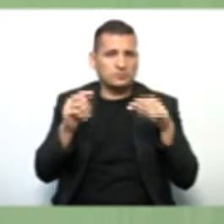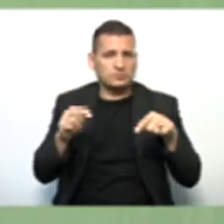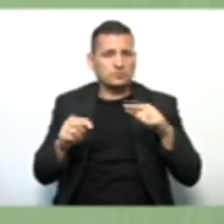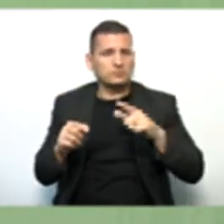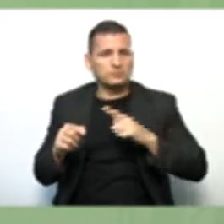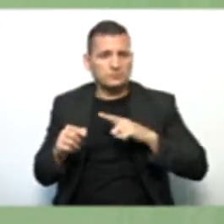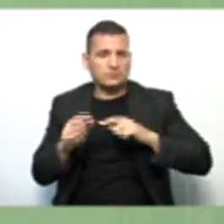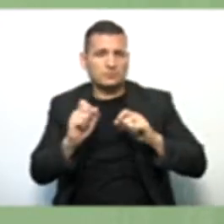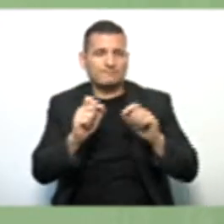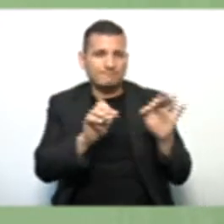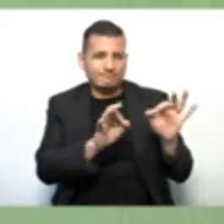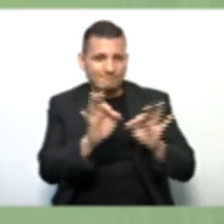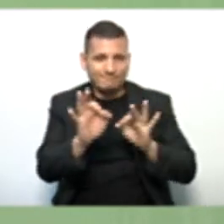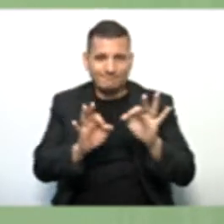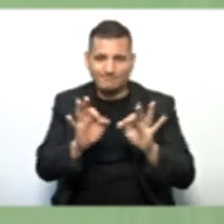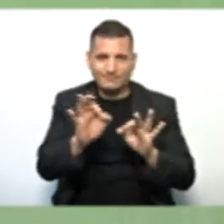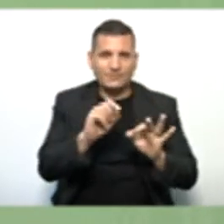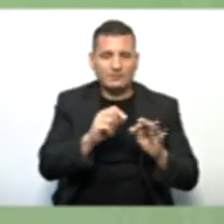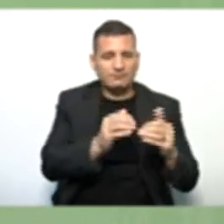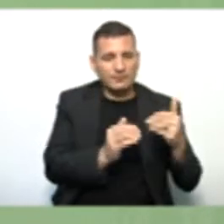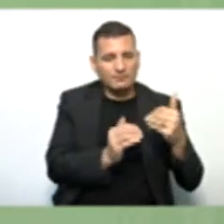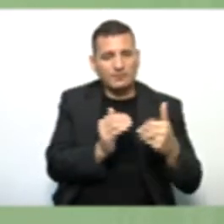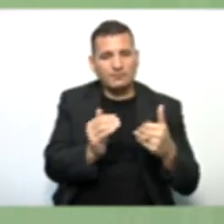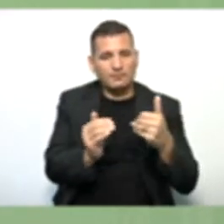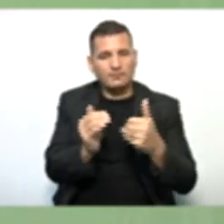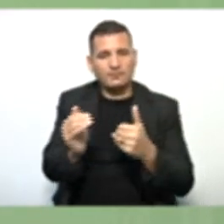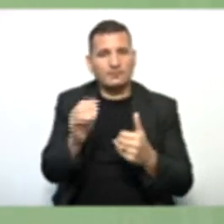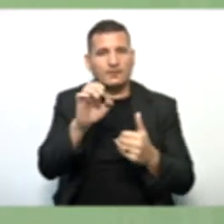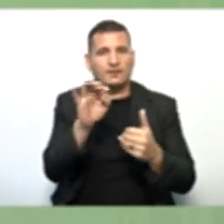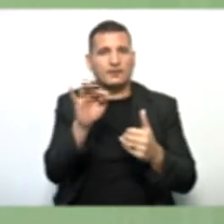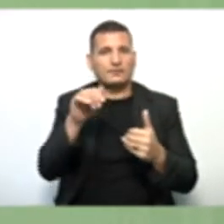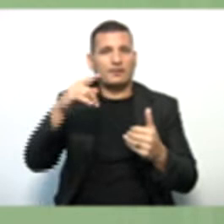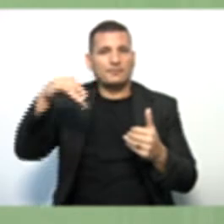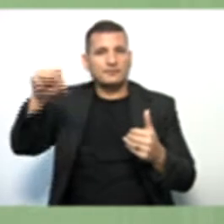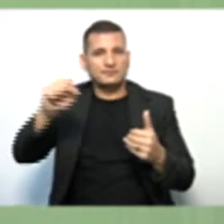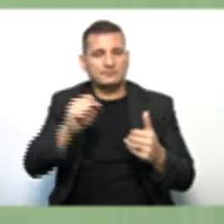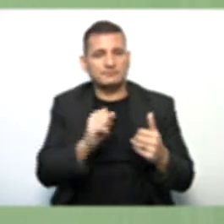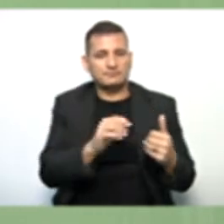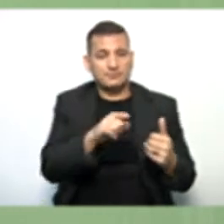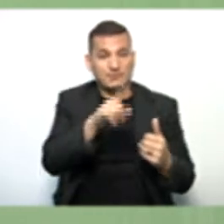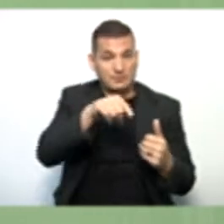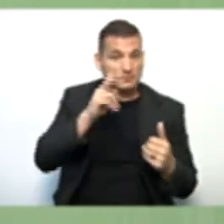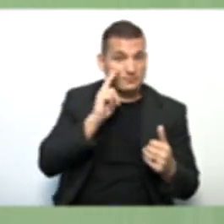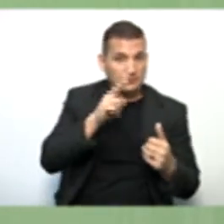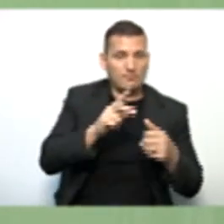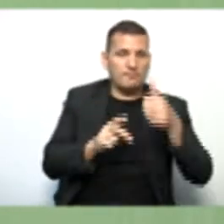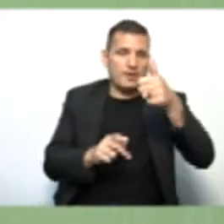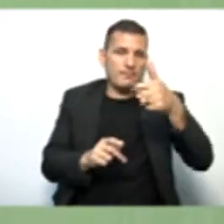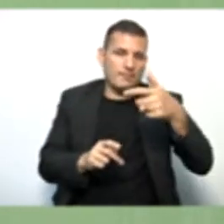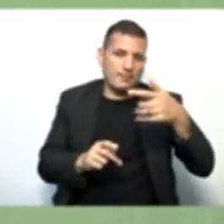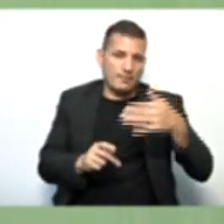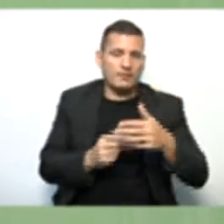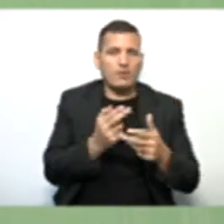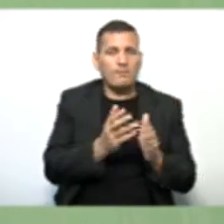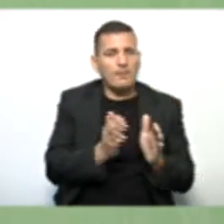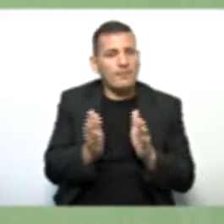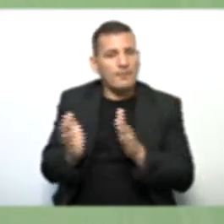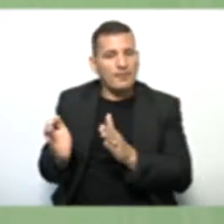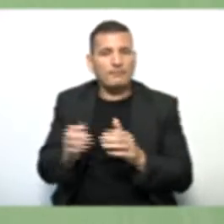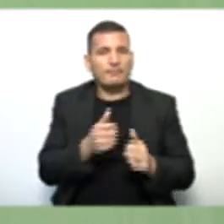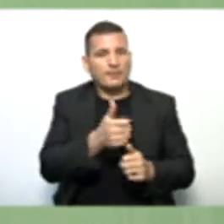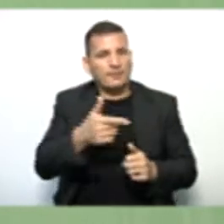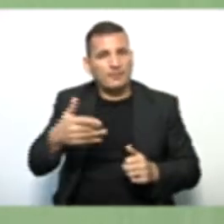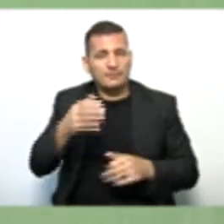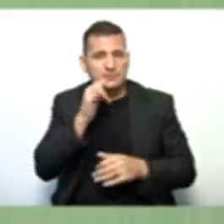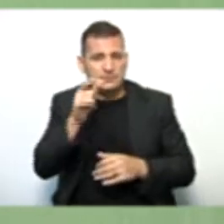que organizá-las em etapas, tá? Quando eu falo etapas, volta aqui no slide, etapas, tá bom? Tudo que a gente tem que fazer são em etapas. Se você